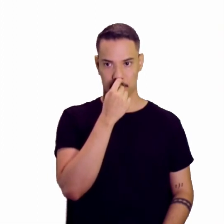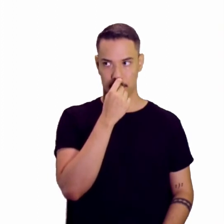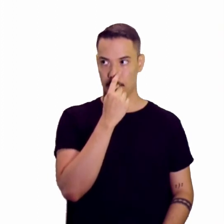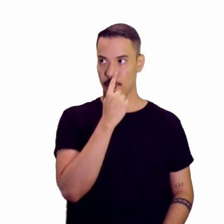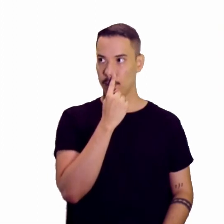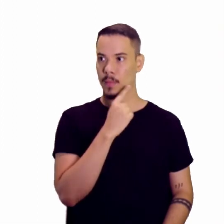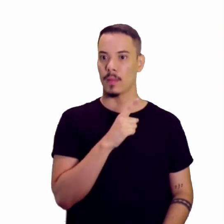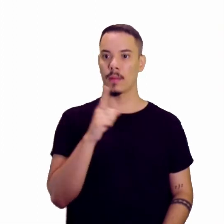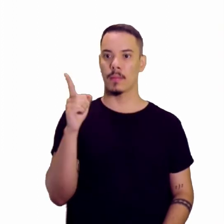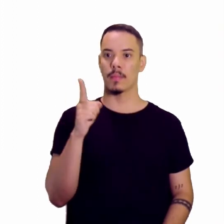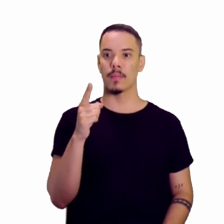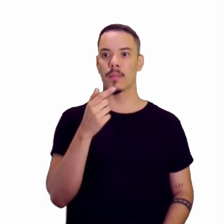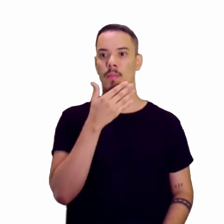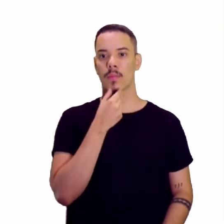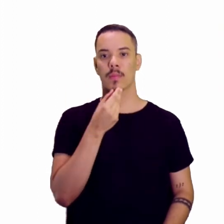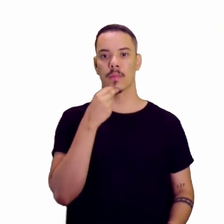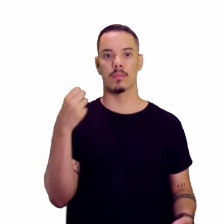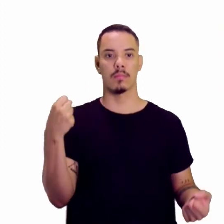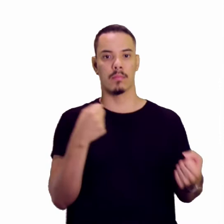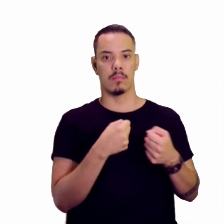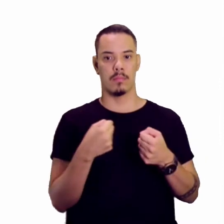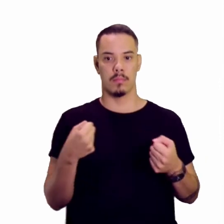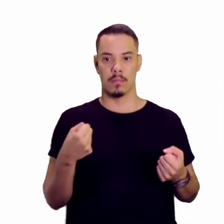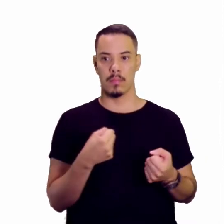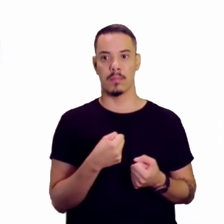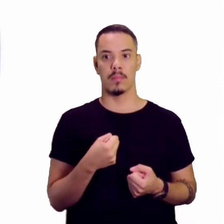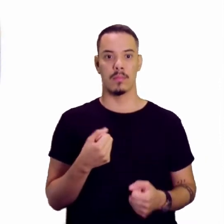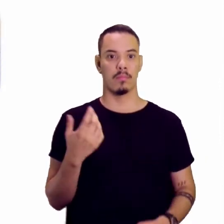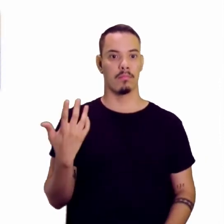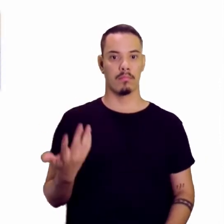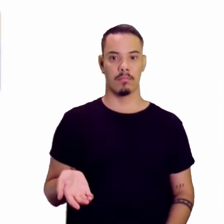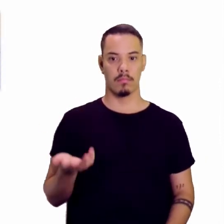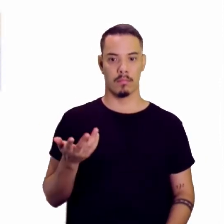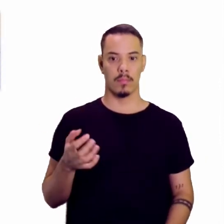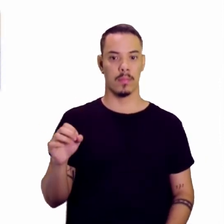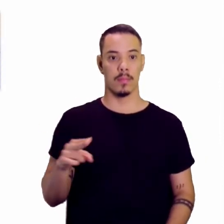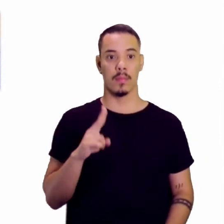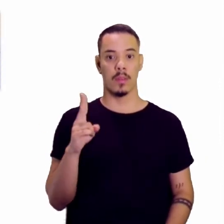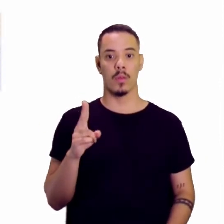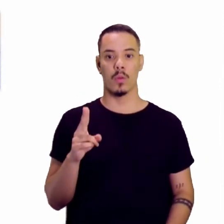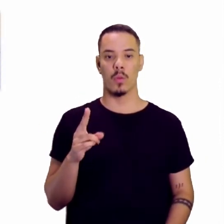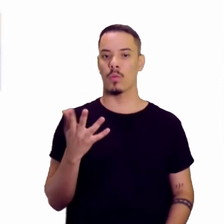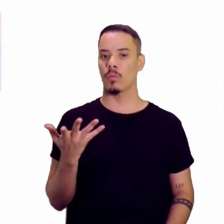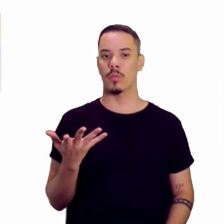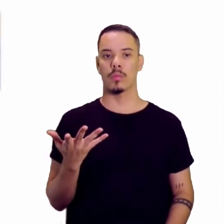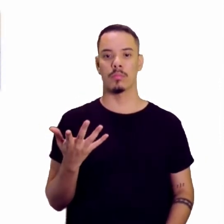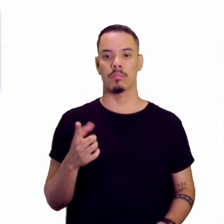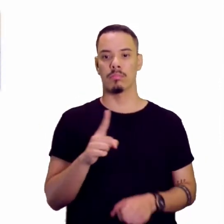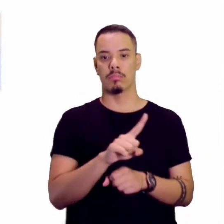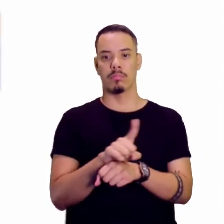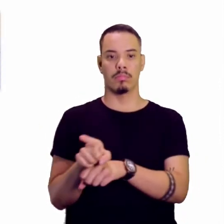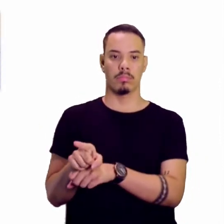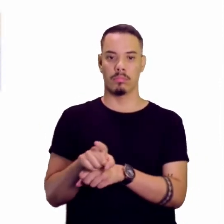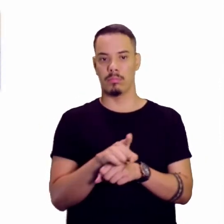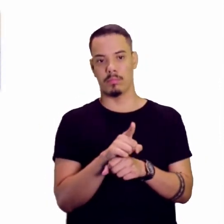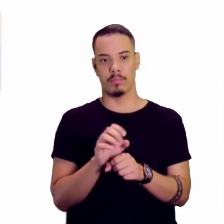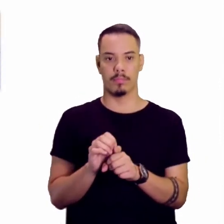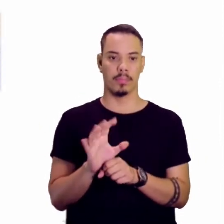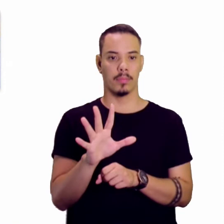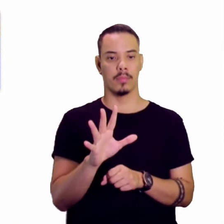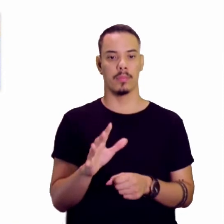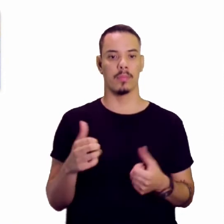Um lutador de boxe peso pesado, um tanque de guerra, um navio